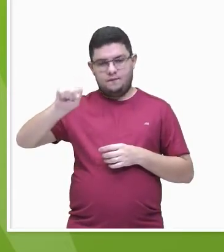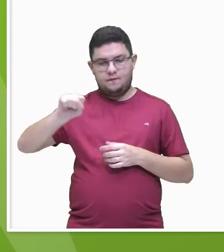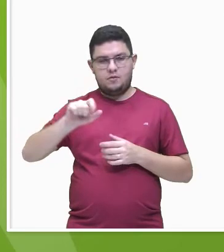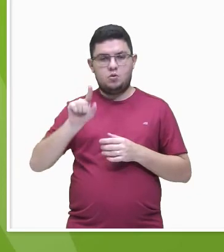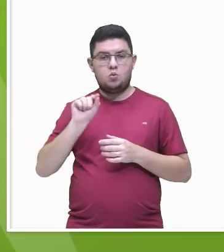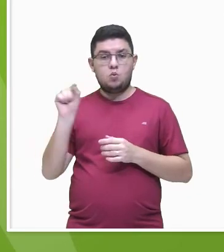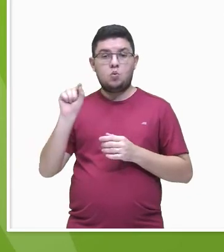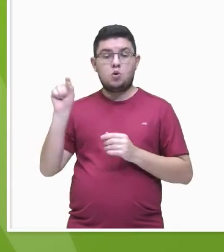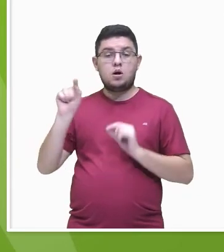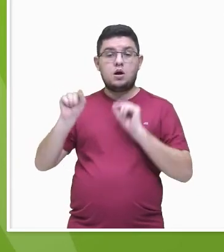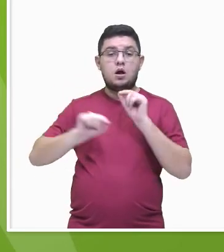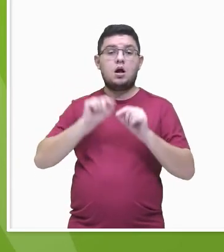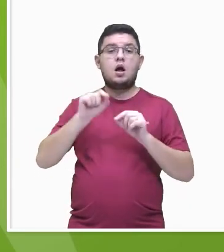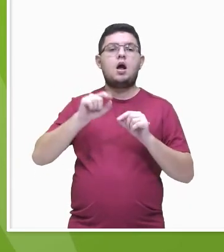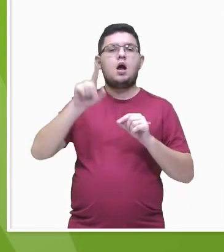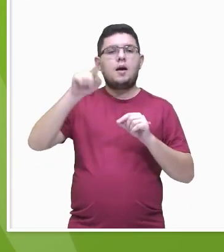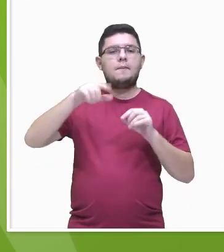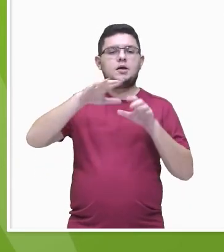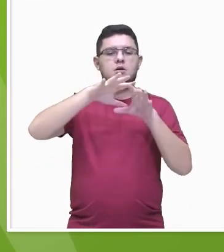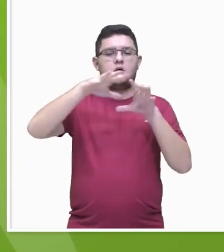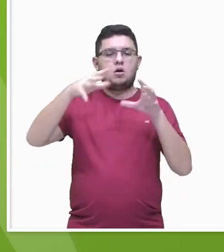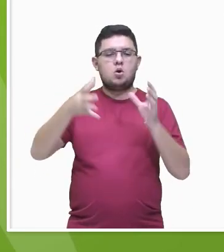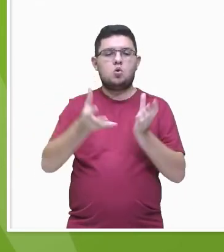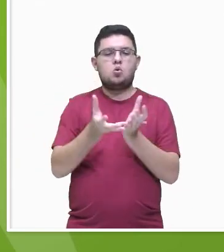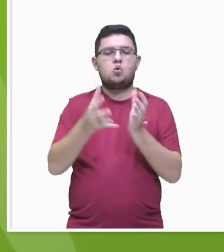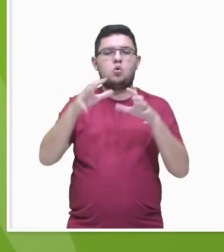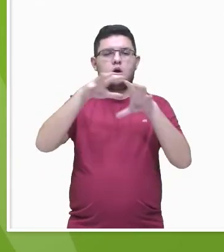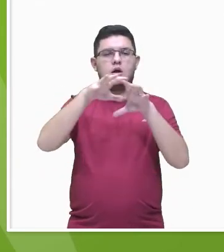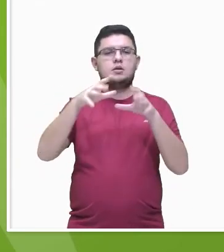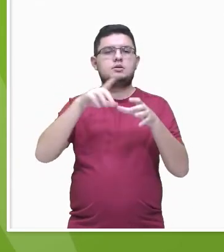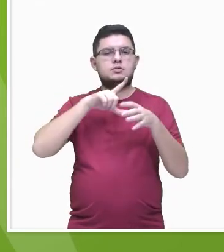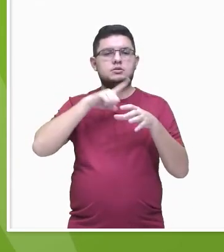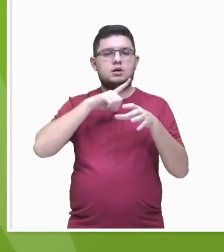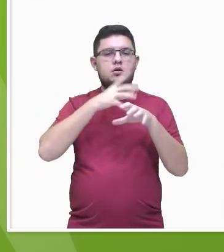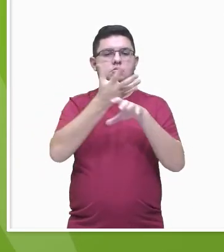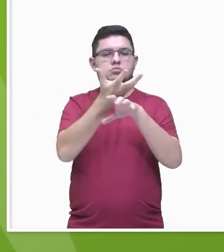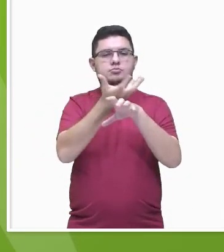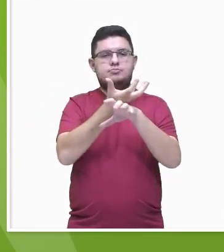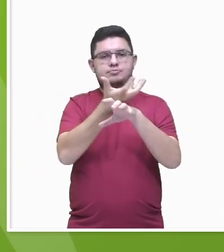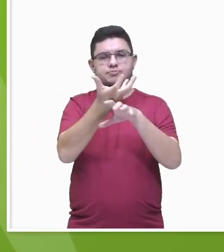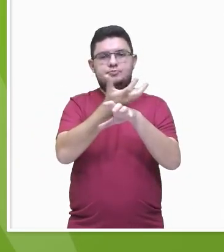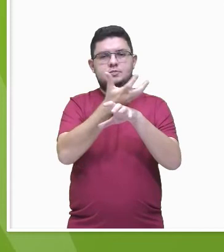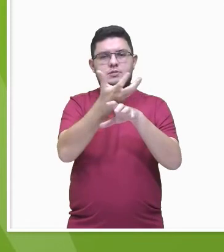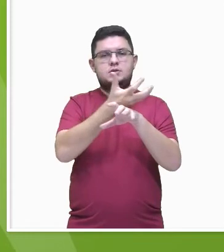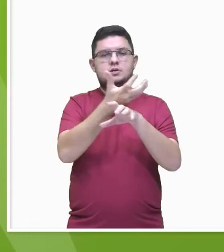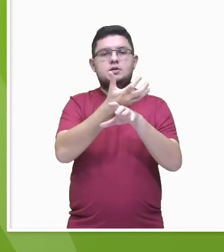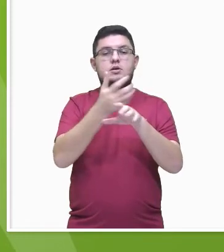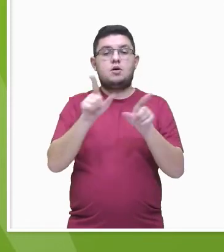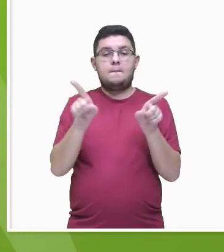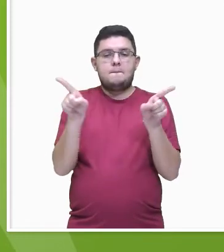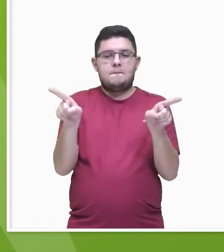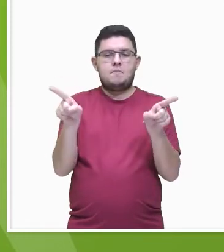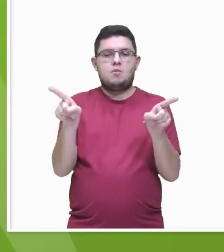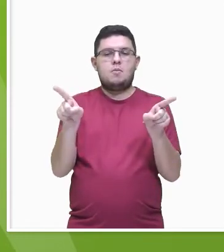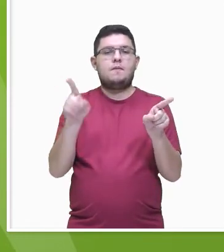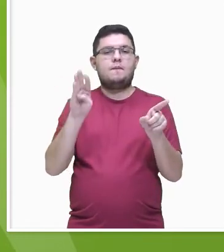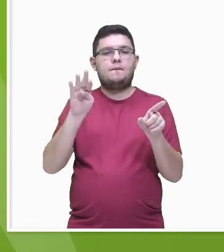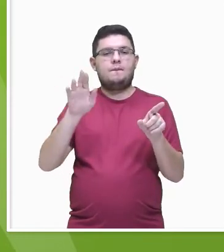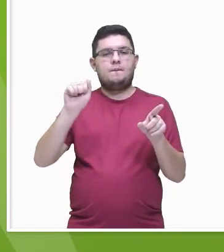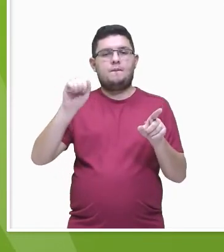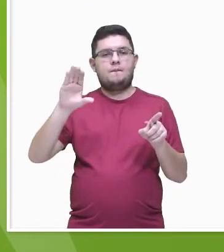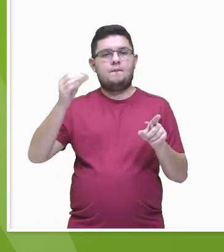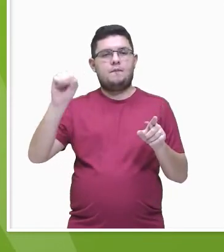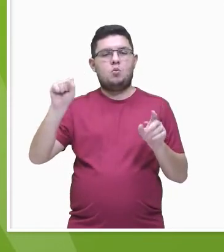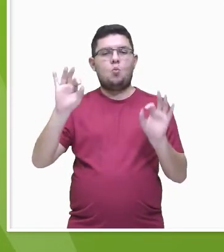o corpo arredondado, coberto por espinhos e sem braços, tá? Então, diferente lá da estrela do mar, que tem 5